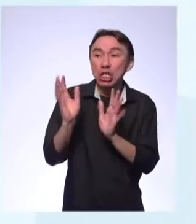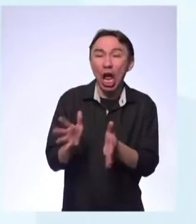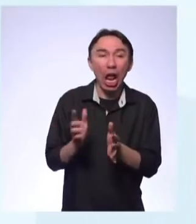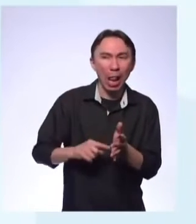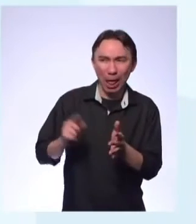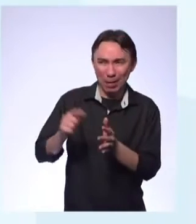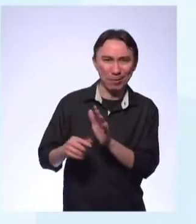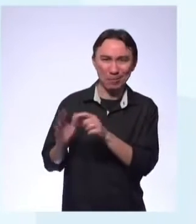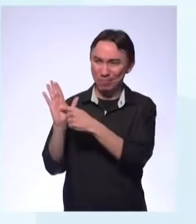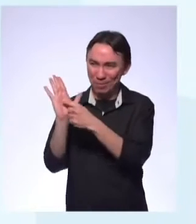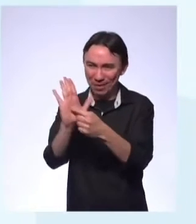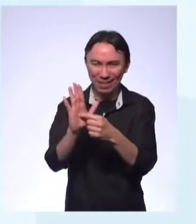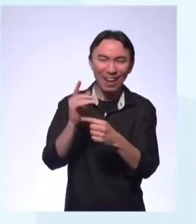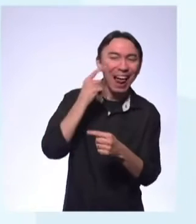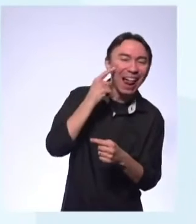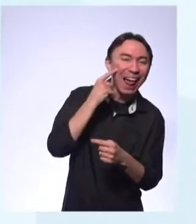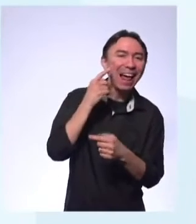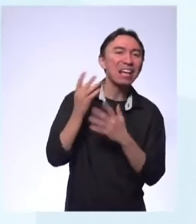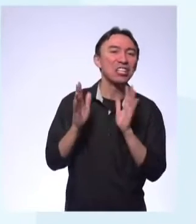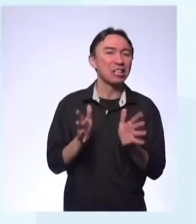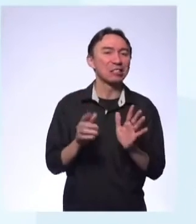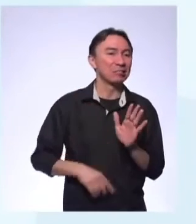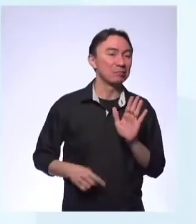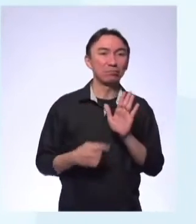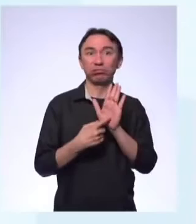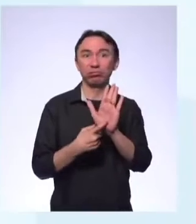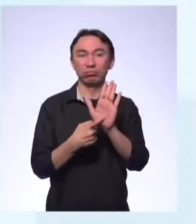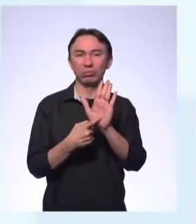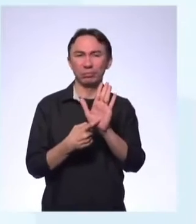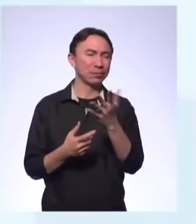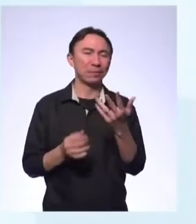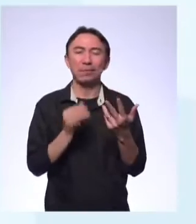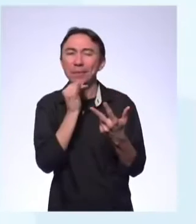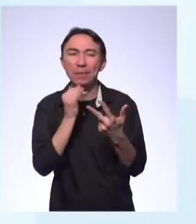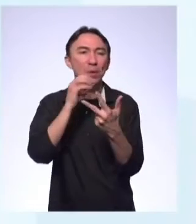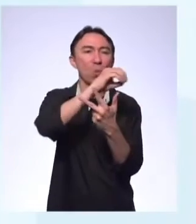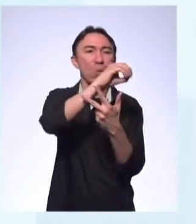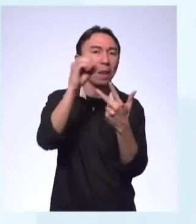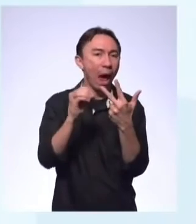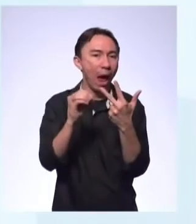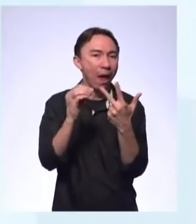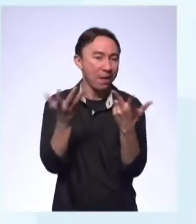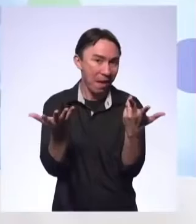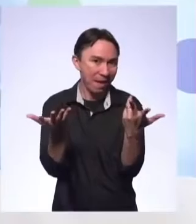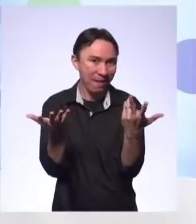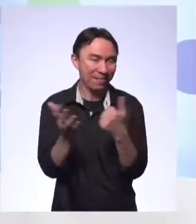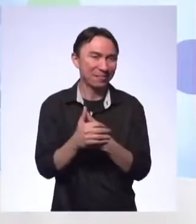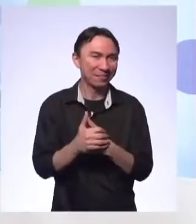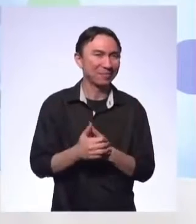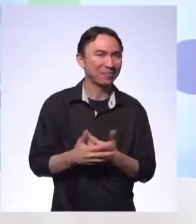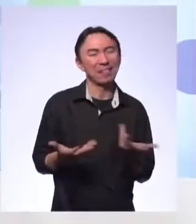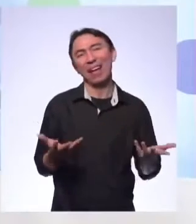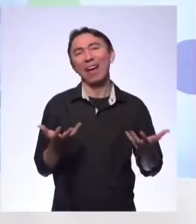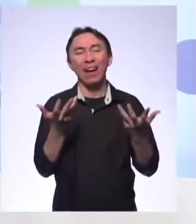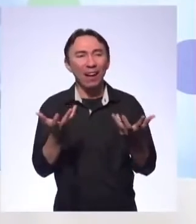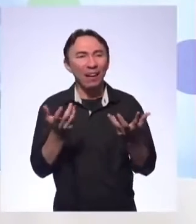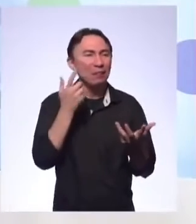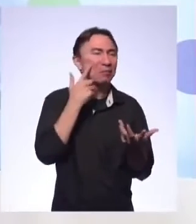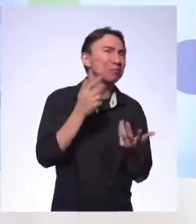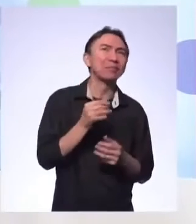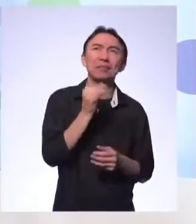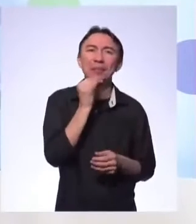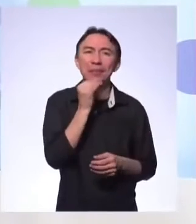naqueles textos que tem do ladinho na prova não é da do Enem que você falou é verdade por exemplo forma né a gente até pode vir